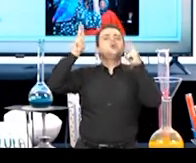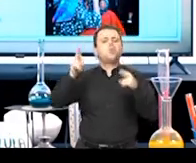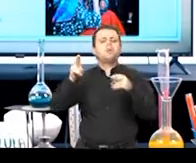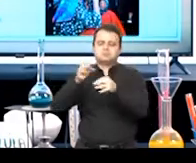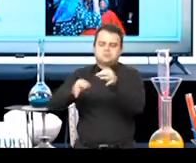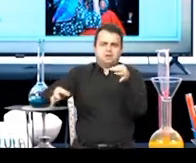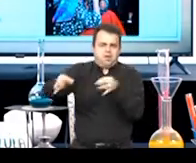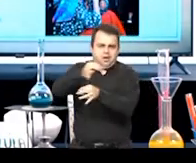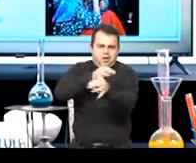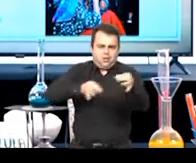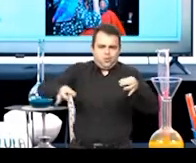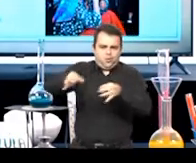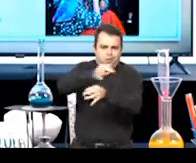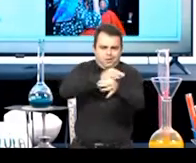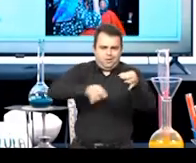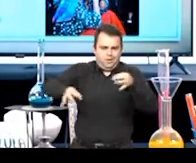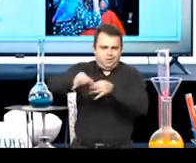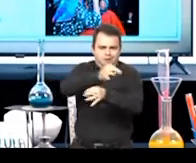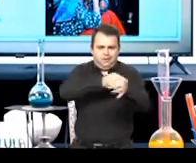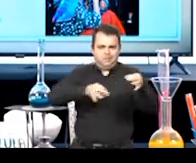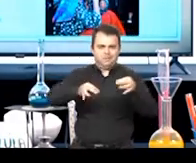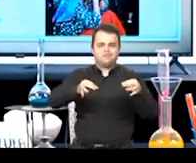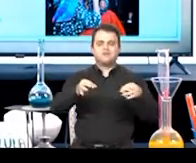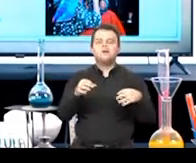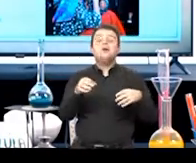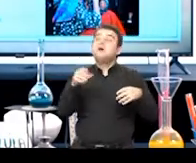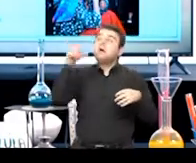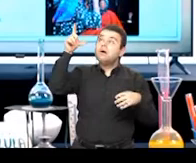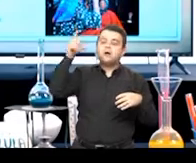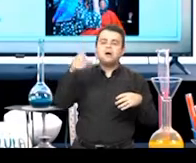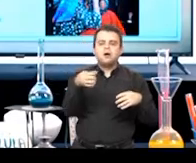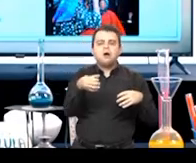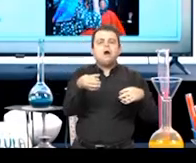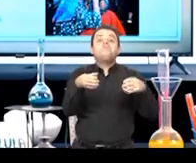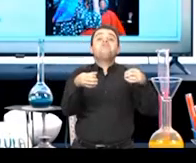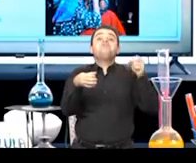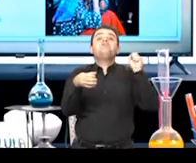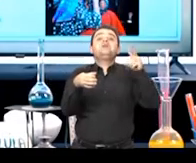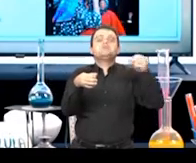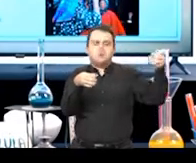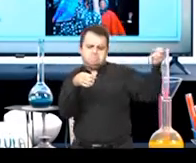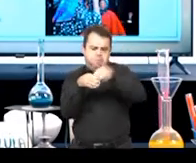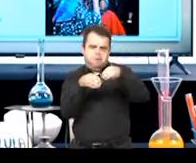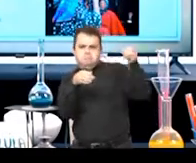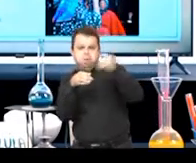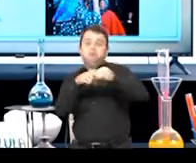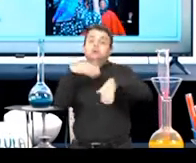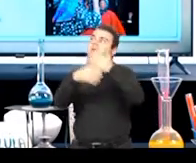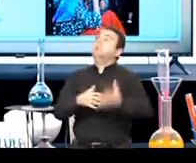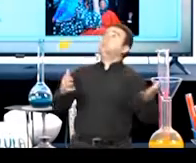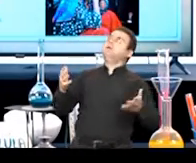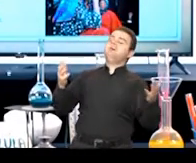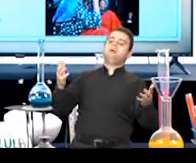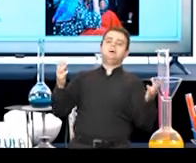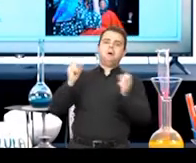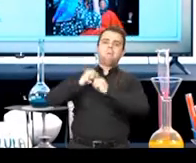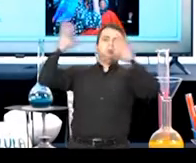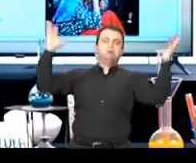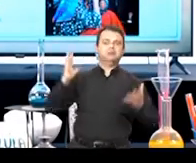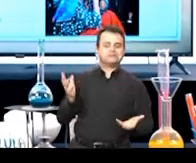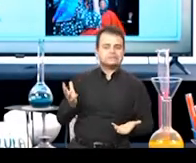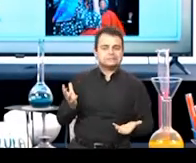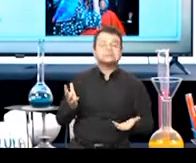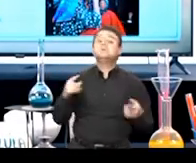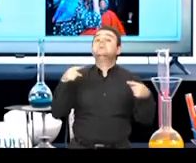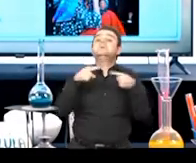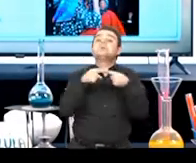e o vírus se liga, vai entrando e vai se multiplicando, até que chega o momento que